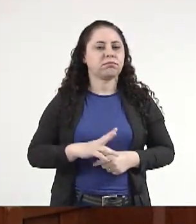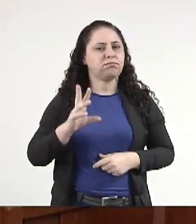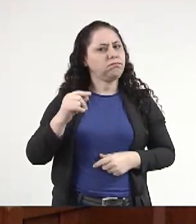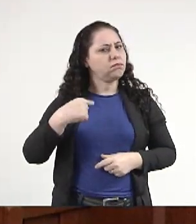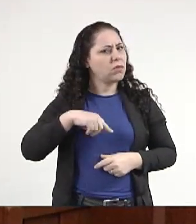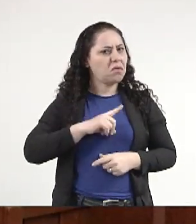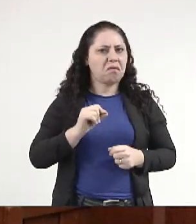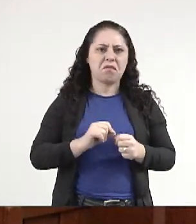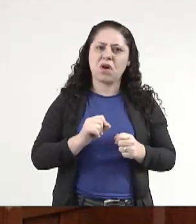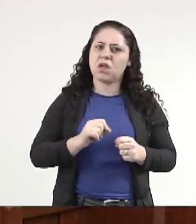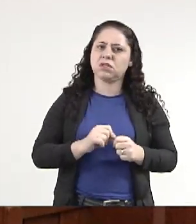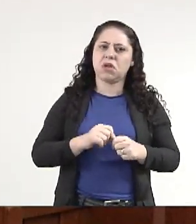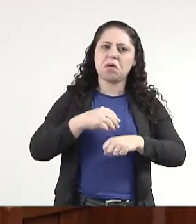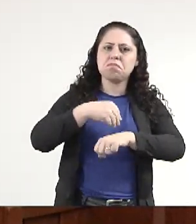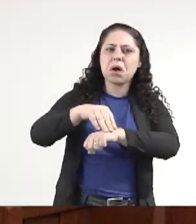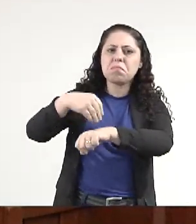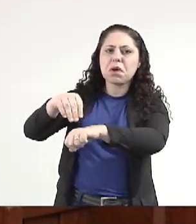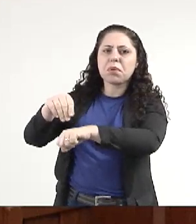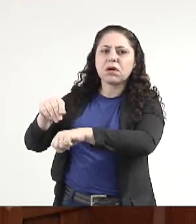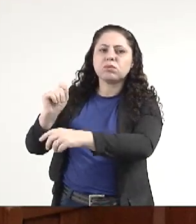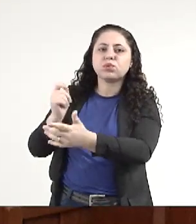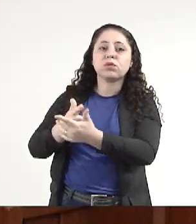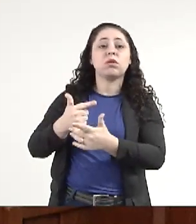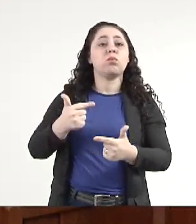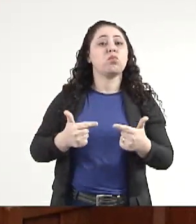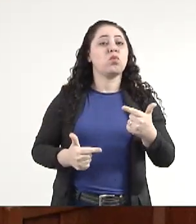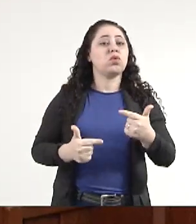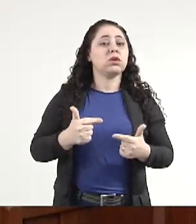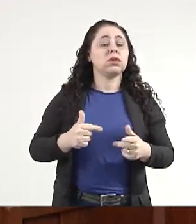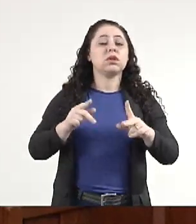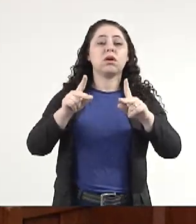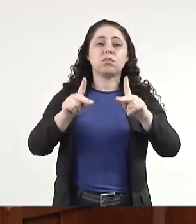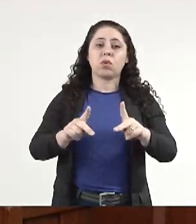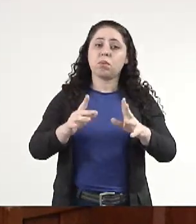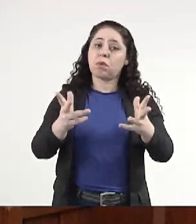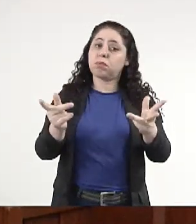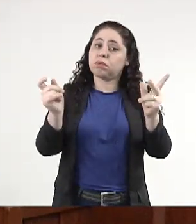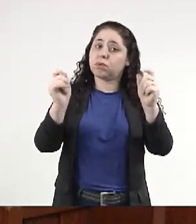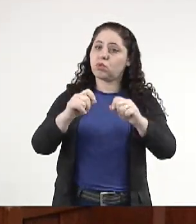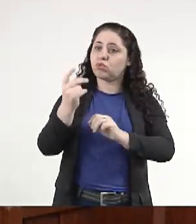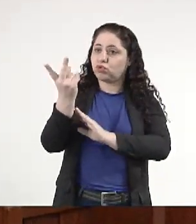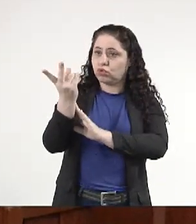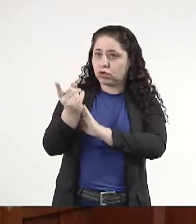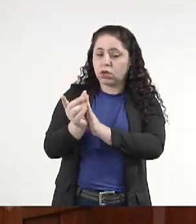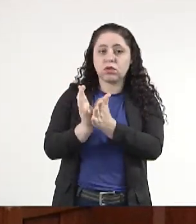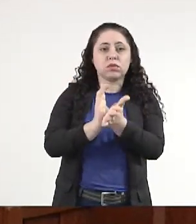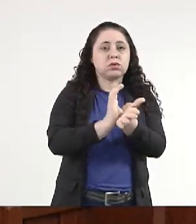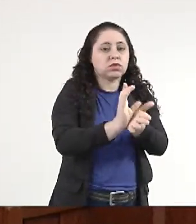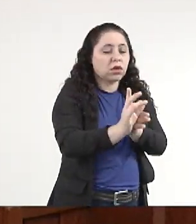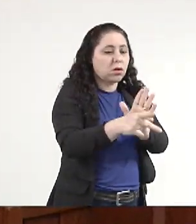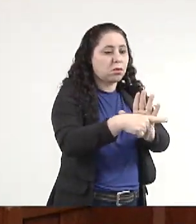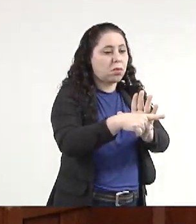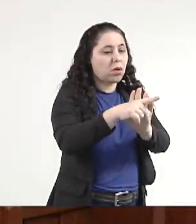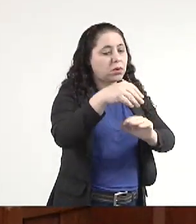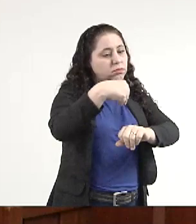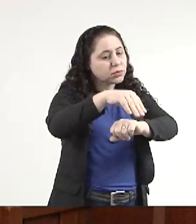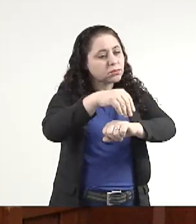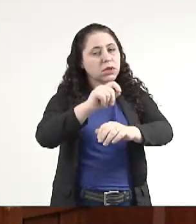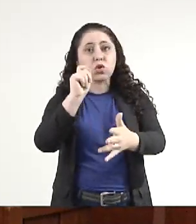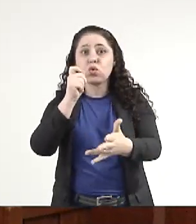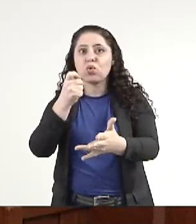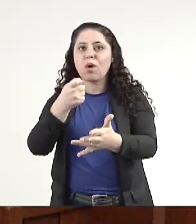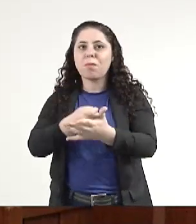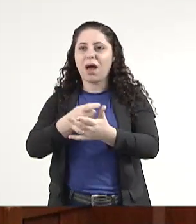que nós faremos a distribuição de renda, mas sim com políticas públicas eficientes, que o dinheiro chegue de fato ao cidadão e